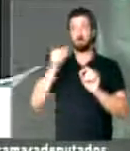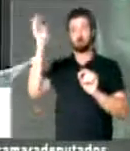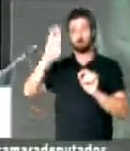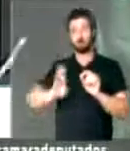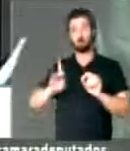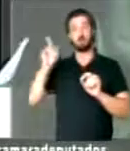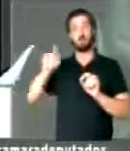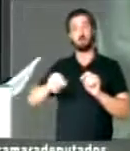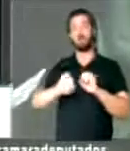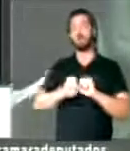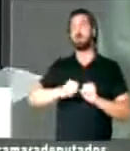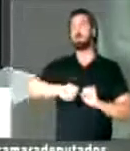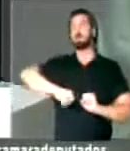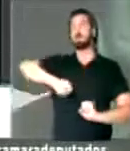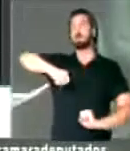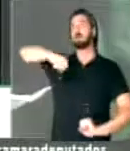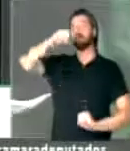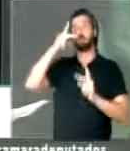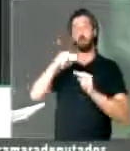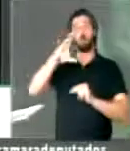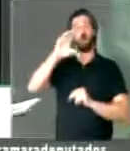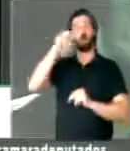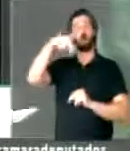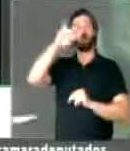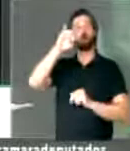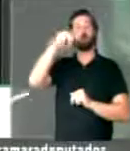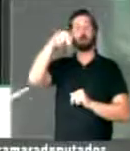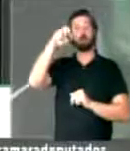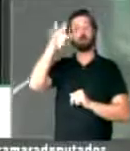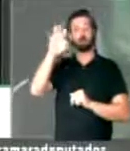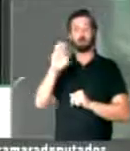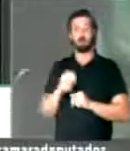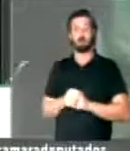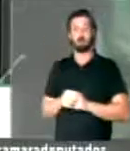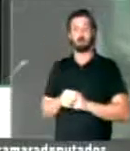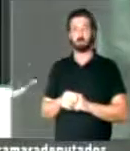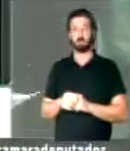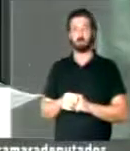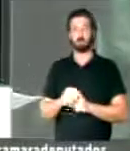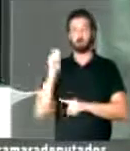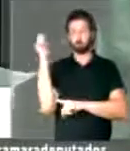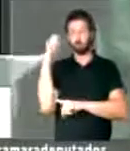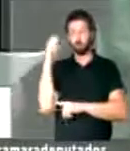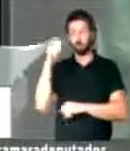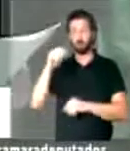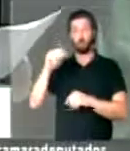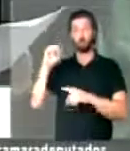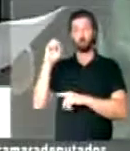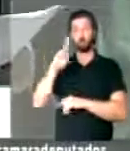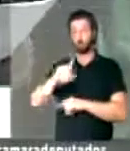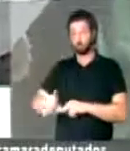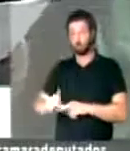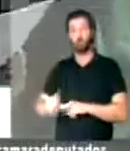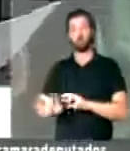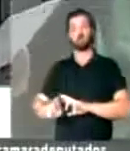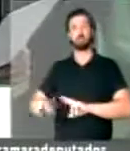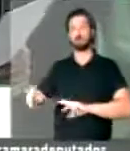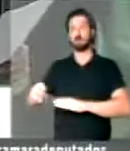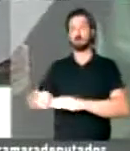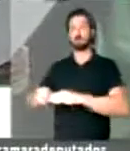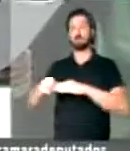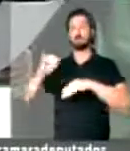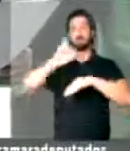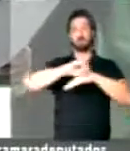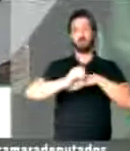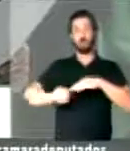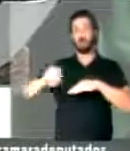Brasil é um continente, que ele é grande, que o Sul é uma realidade, o Centro-Oeste é outra, o Nordeste é totalmente diferente,